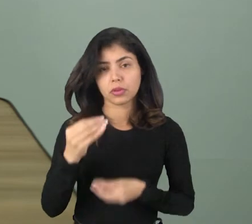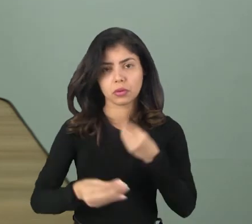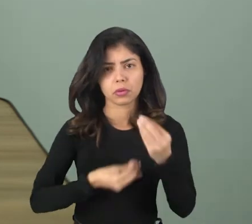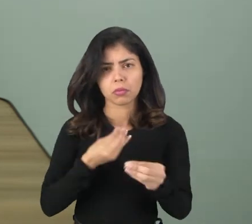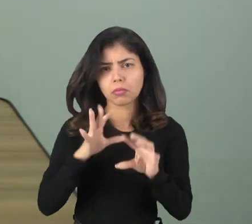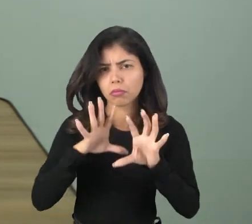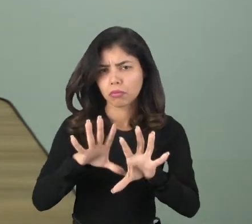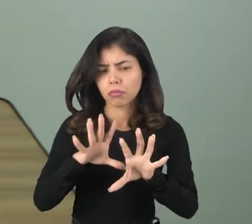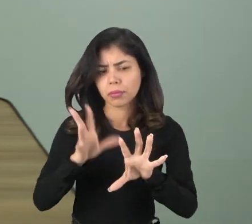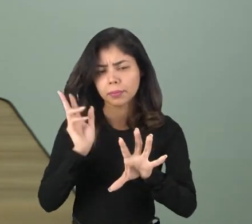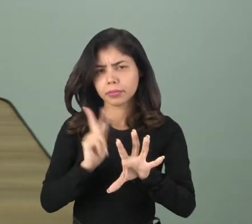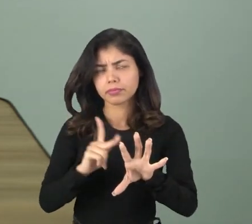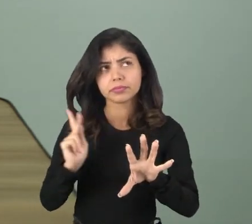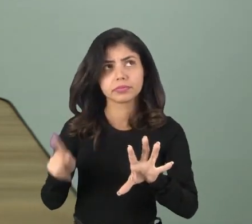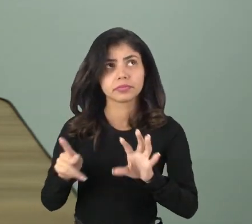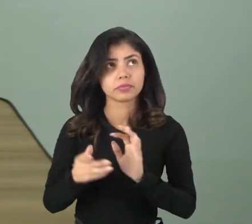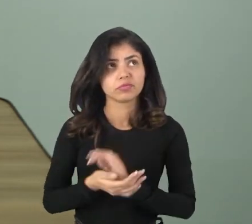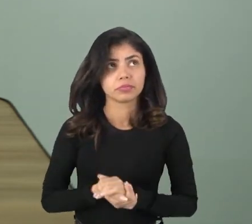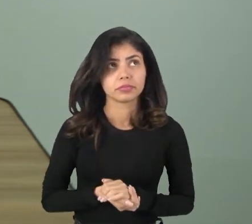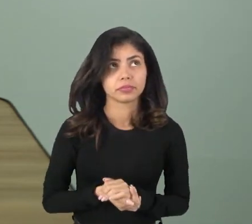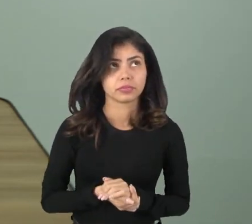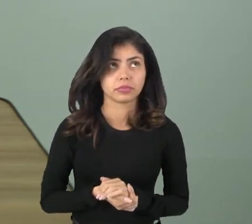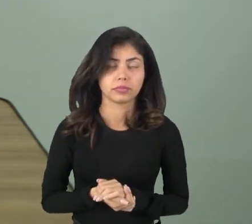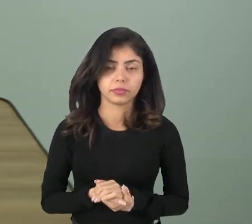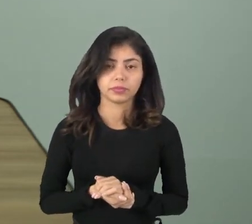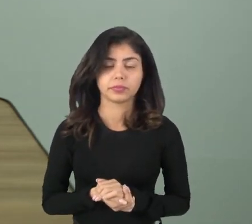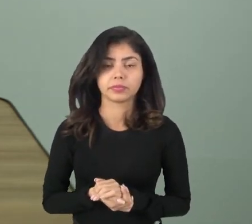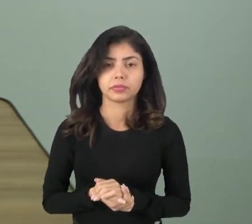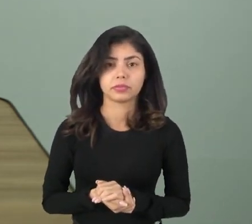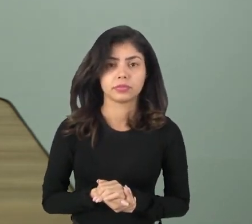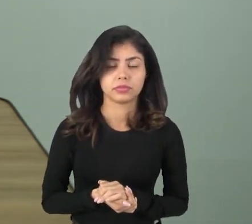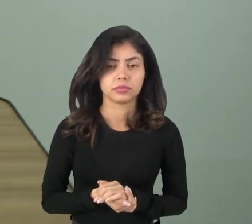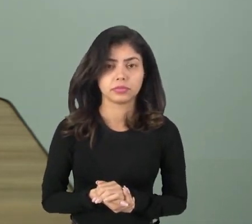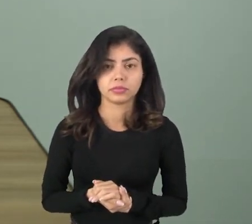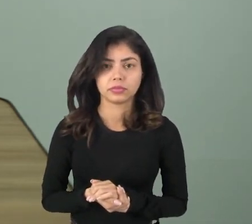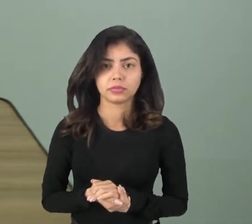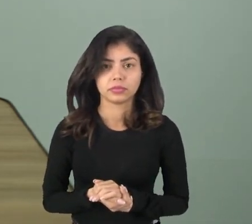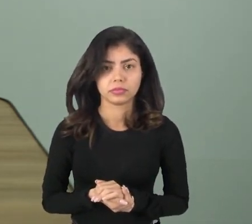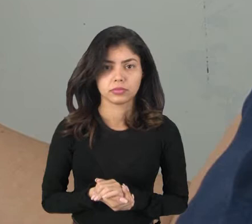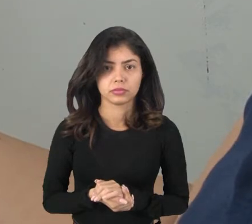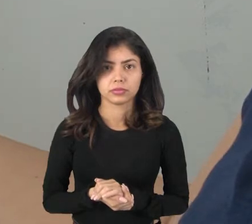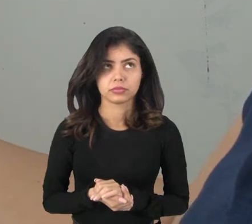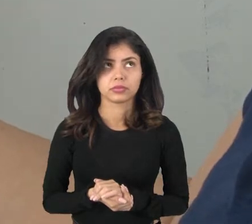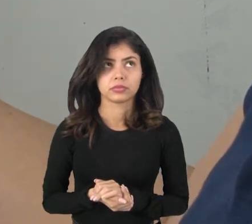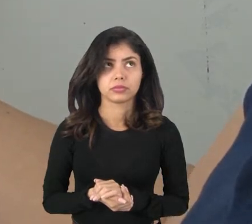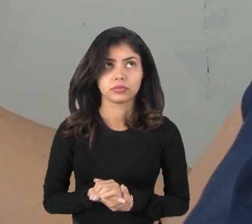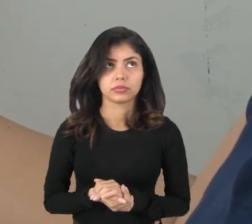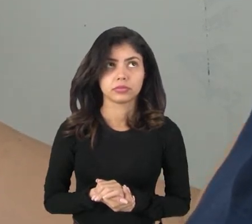Como ficaria, professora? Né? Olha só, eu teria